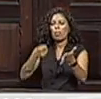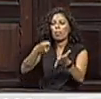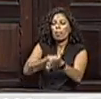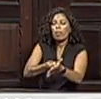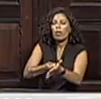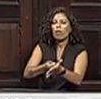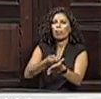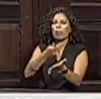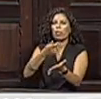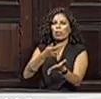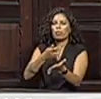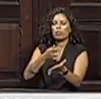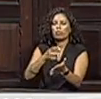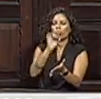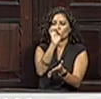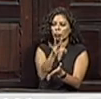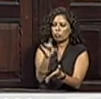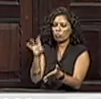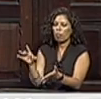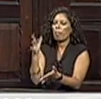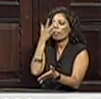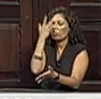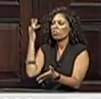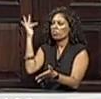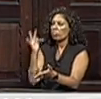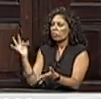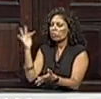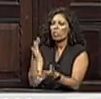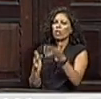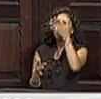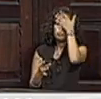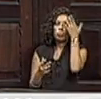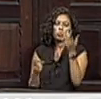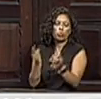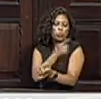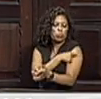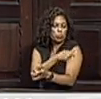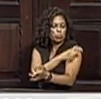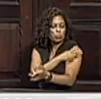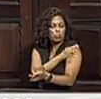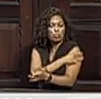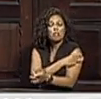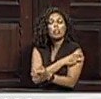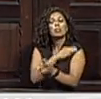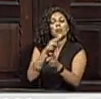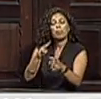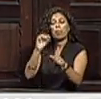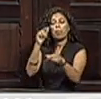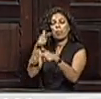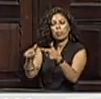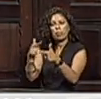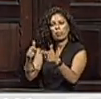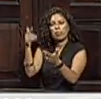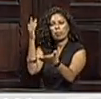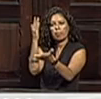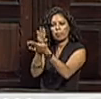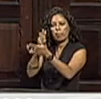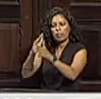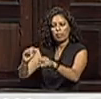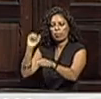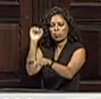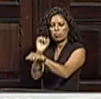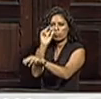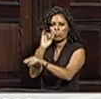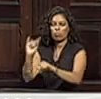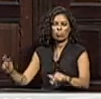de trabalho, também regulamentada, mas que não consta do piso, como forma de burlar a lei. É técnico, tem a mesma